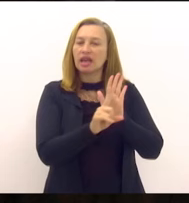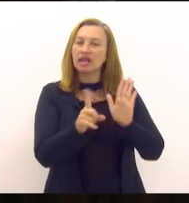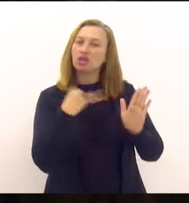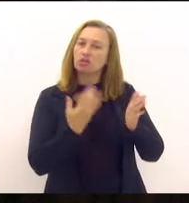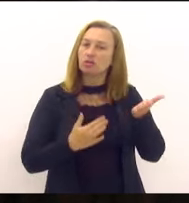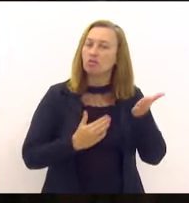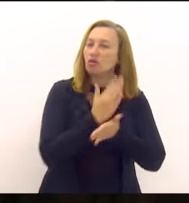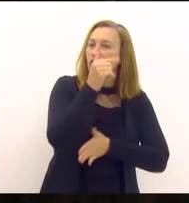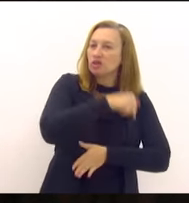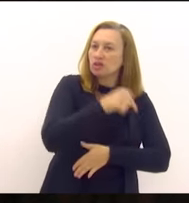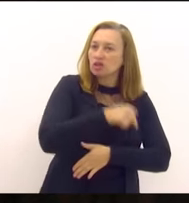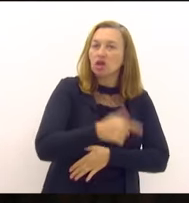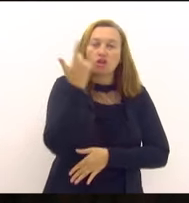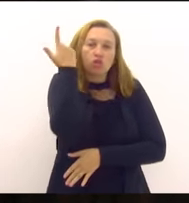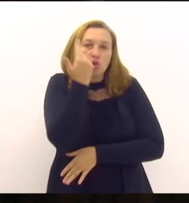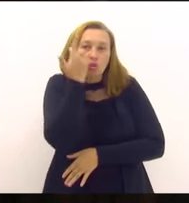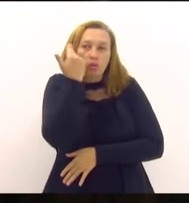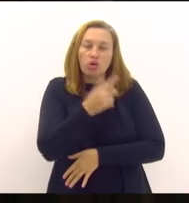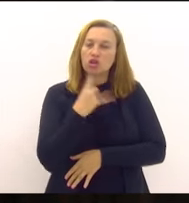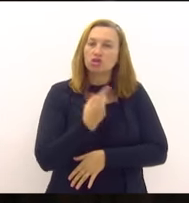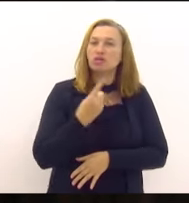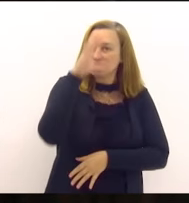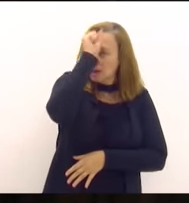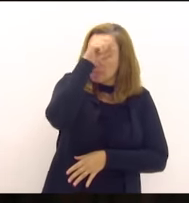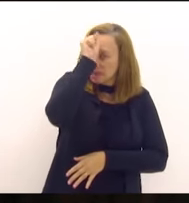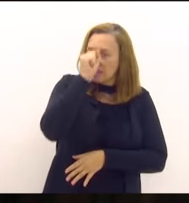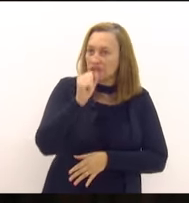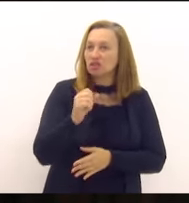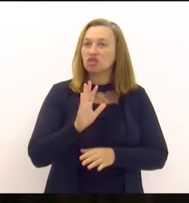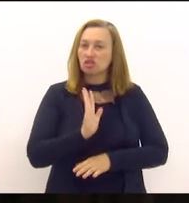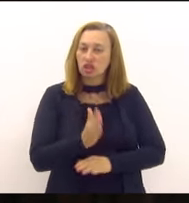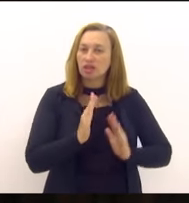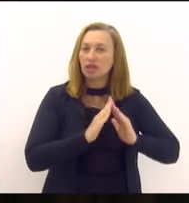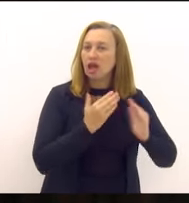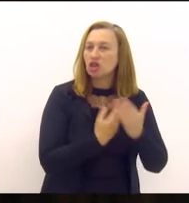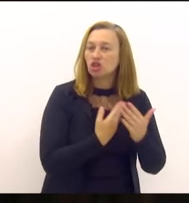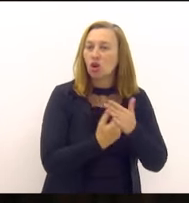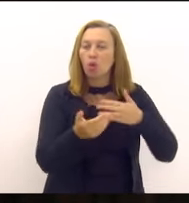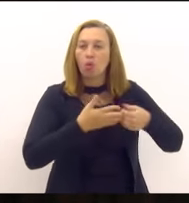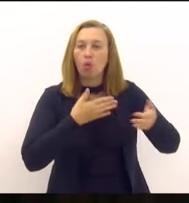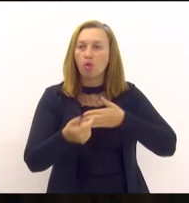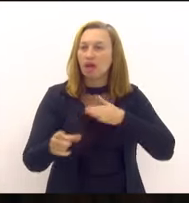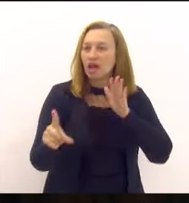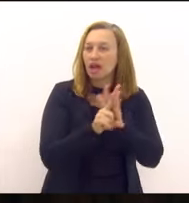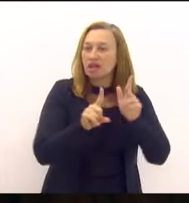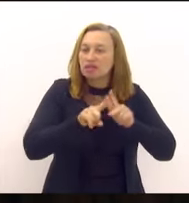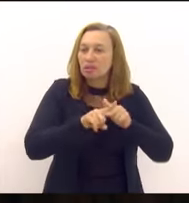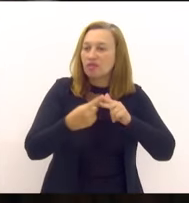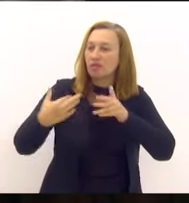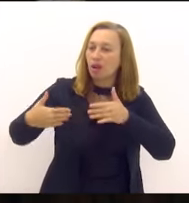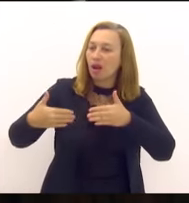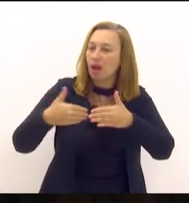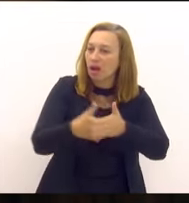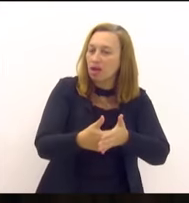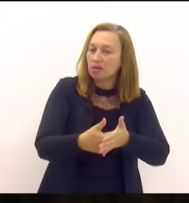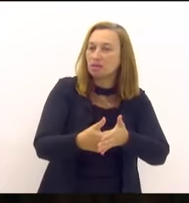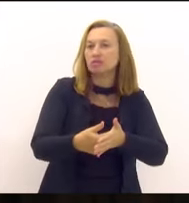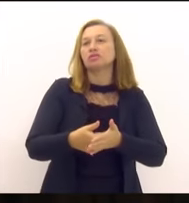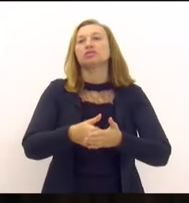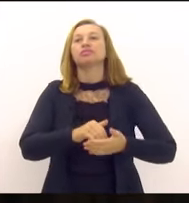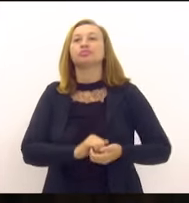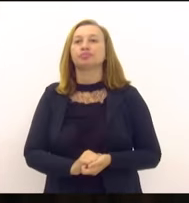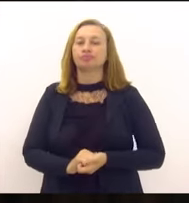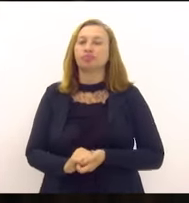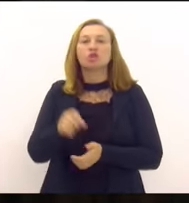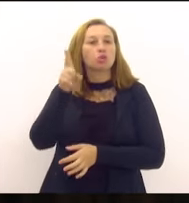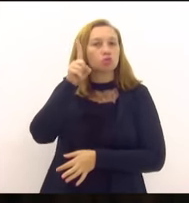aqui é natural e a gente aprende desde os bancos escolares que qualquer lei ela se aperfeiçoa ao longo do tempo, na sua aplicabilidade